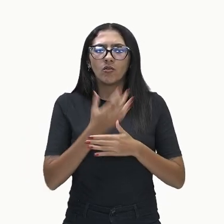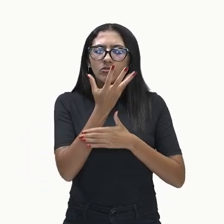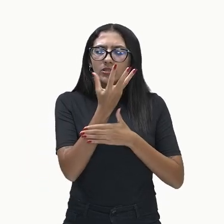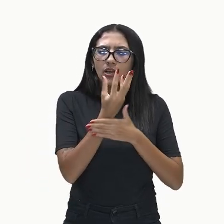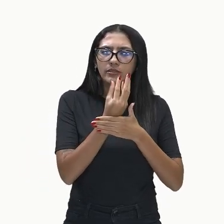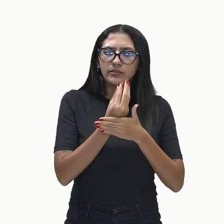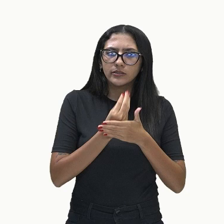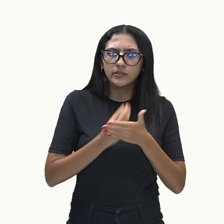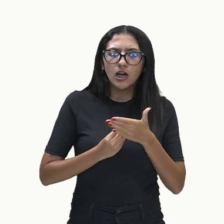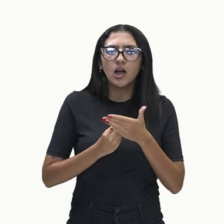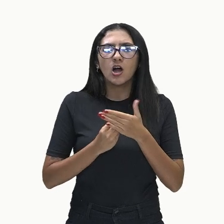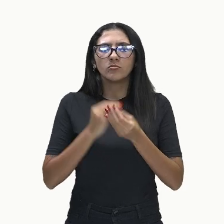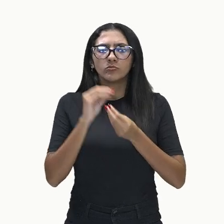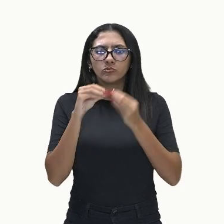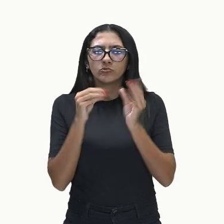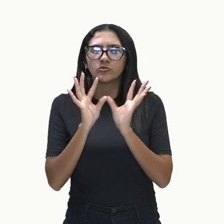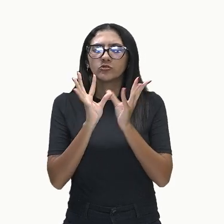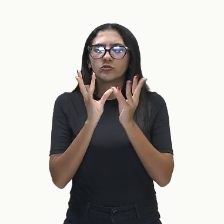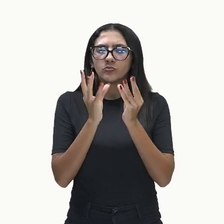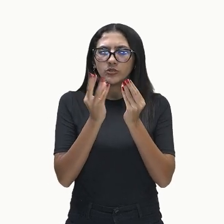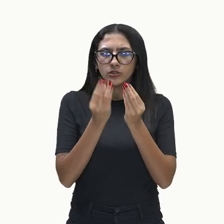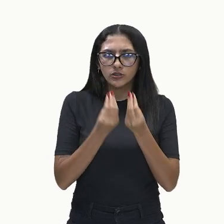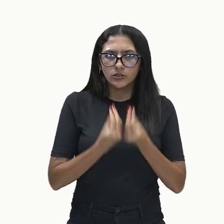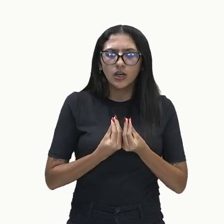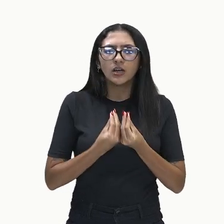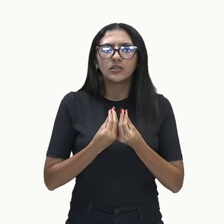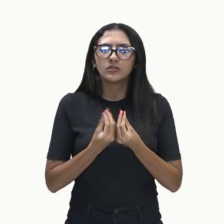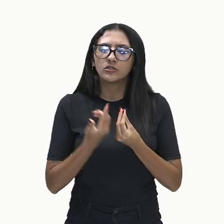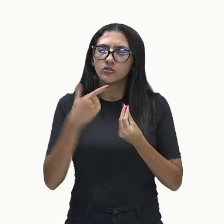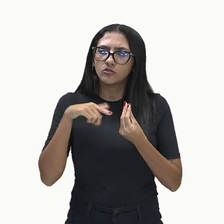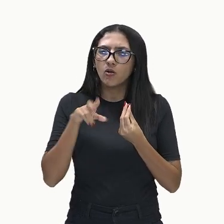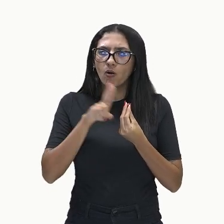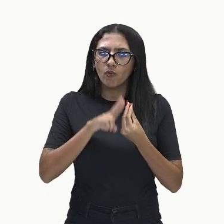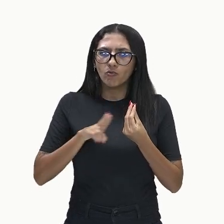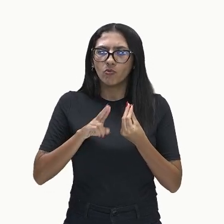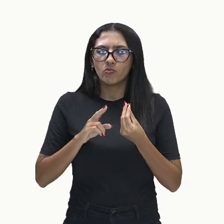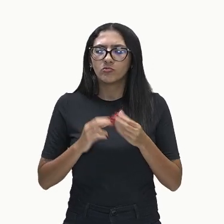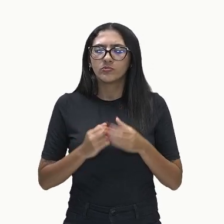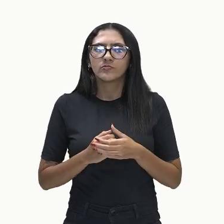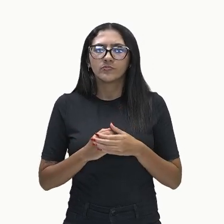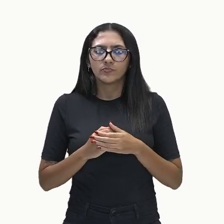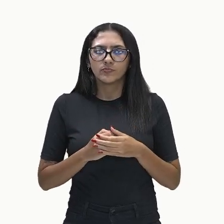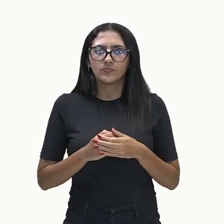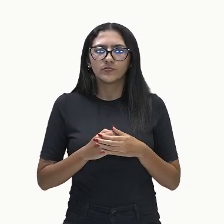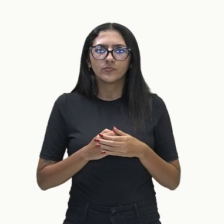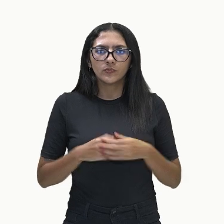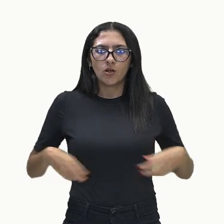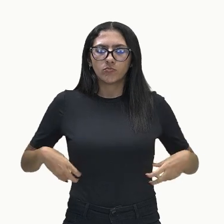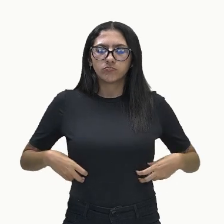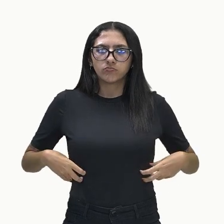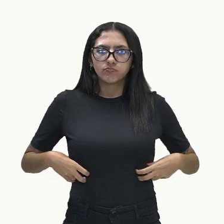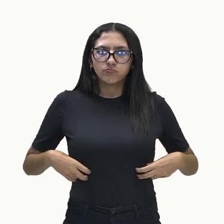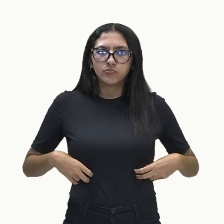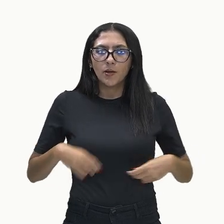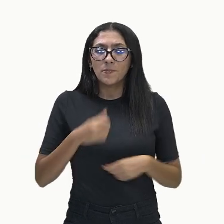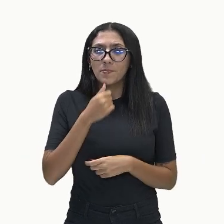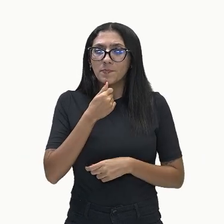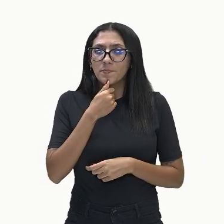filtração glomerular, reabsorção tubular, ou seja, aquilo que ainda é